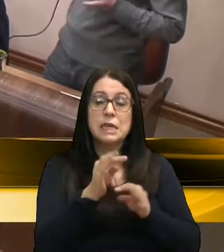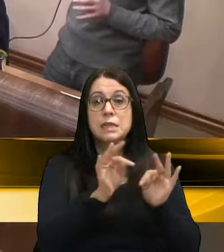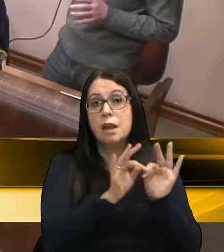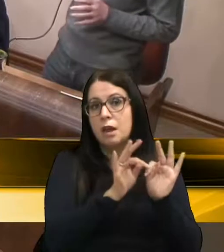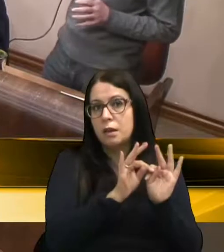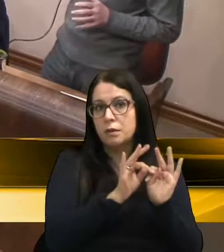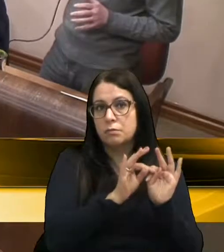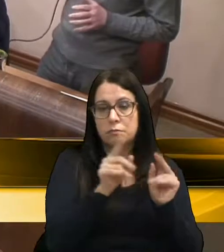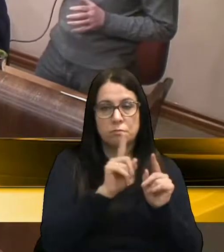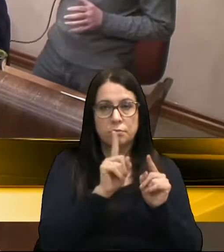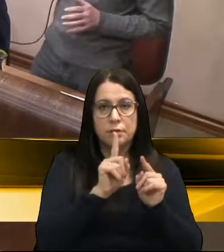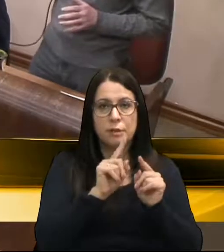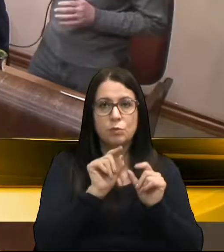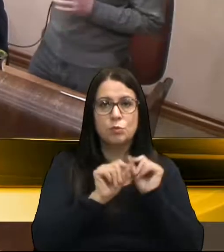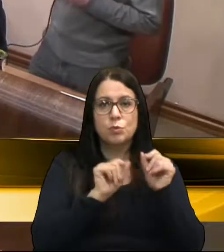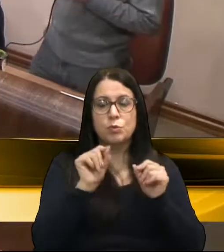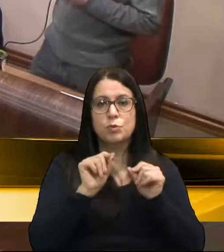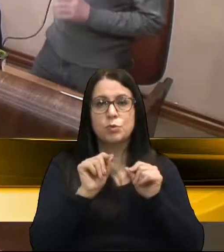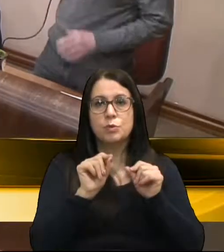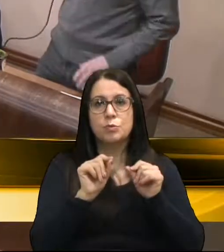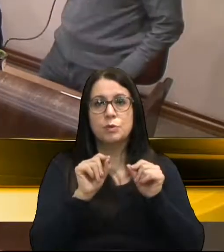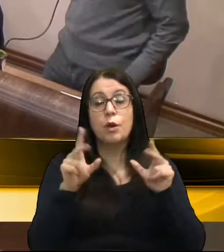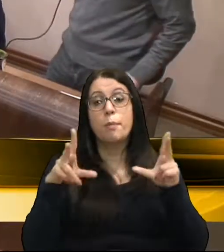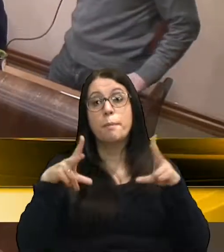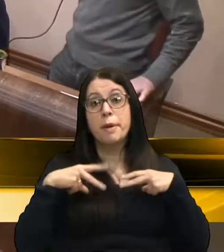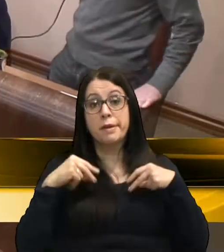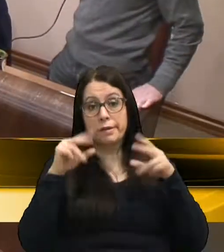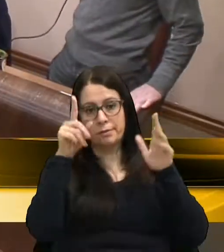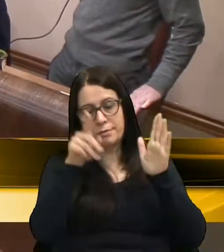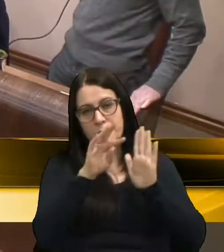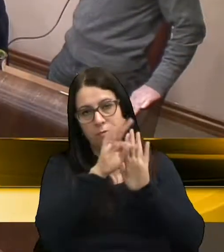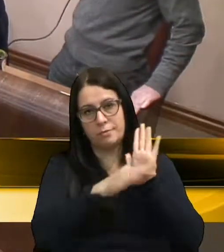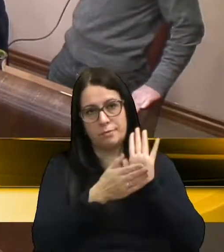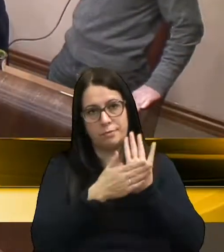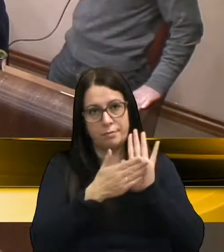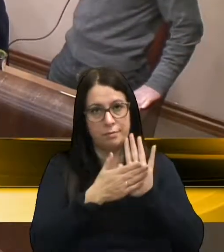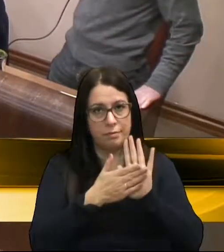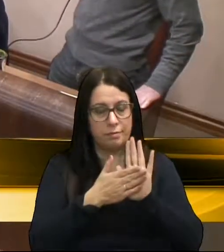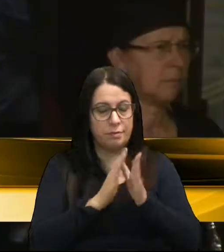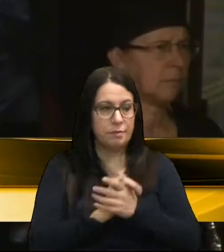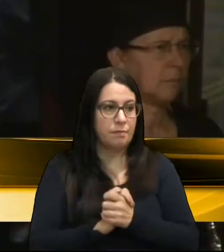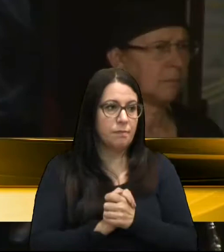não olha a parte do mérito das proposições.